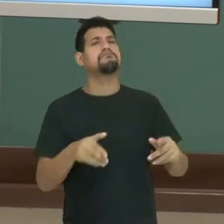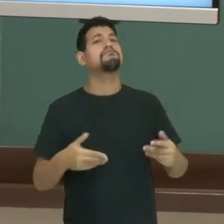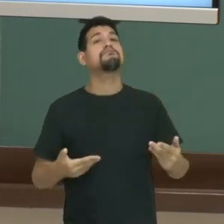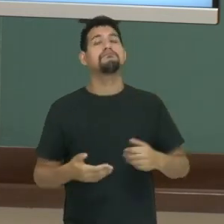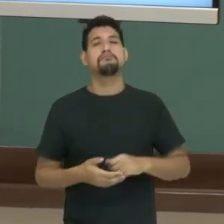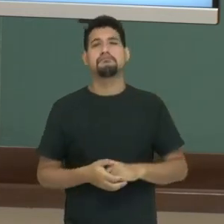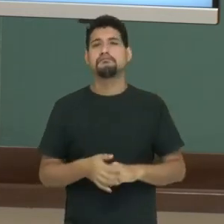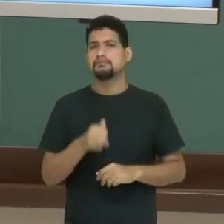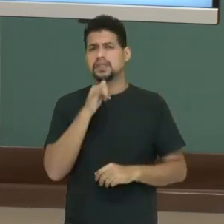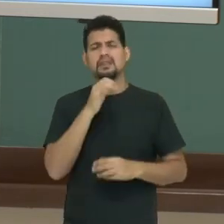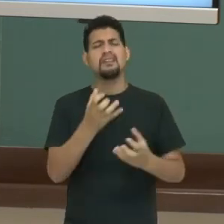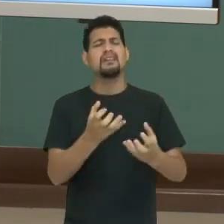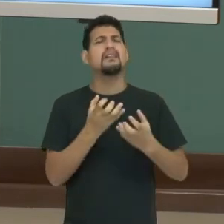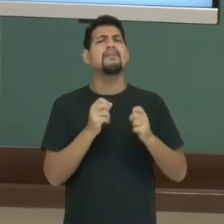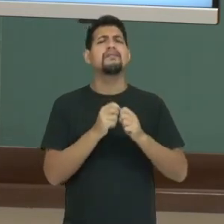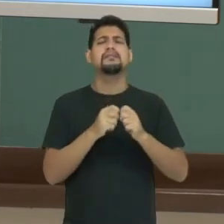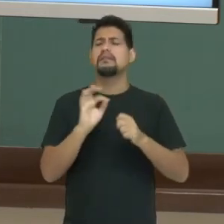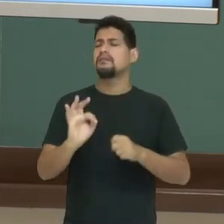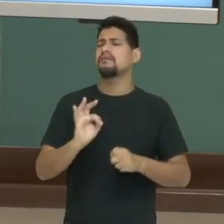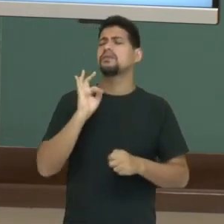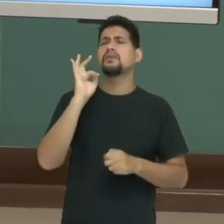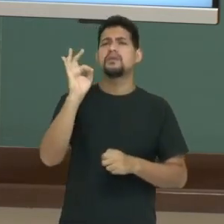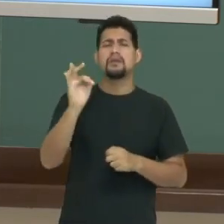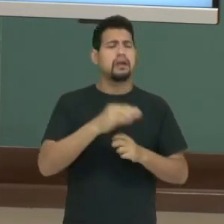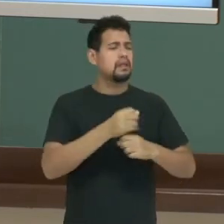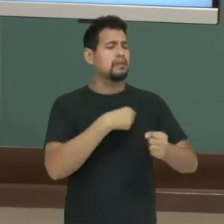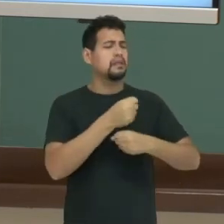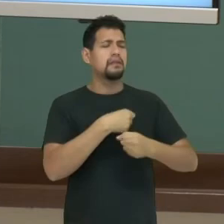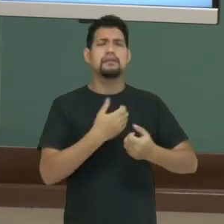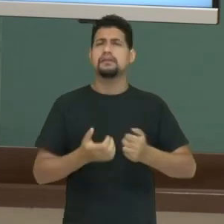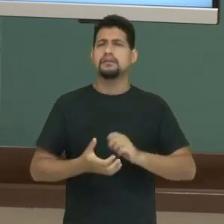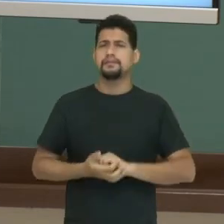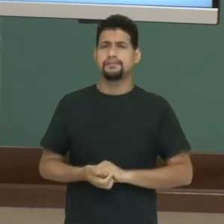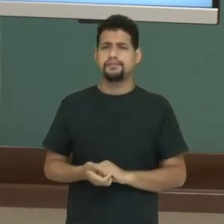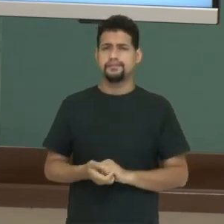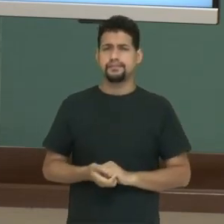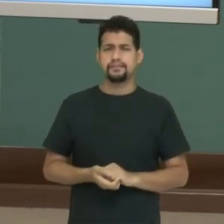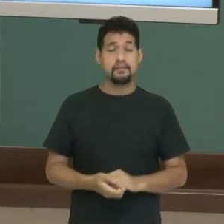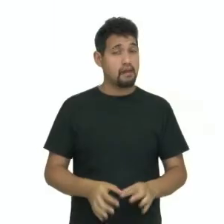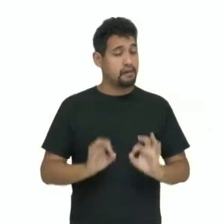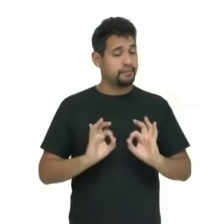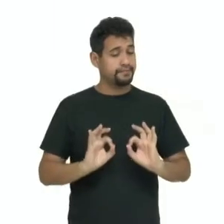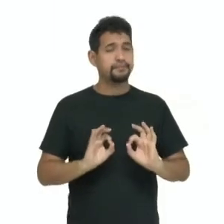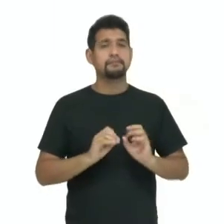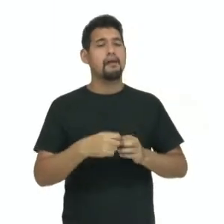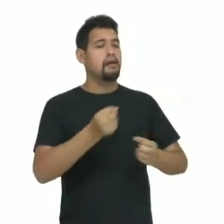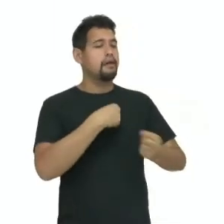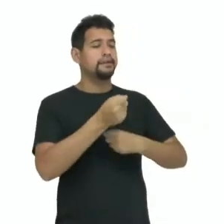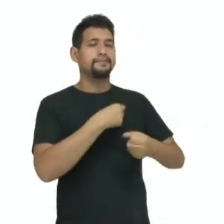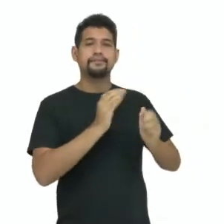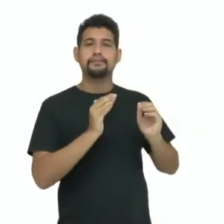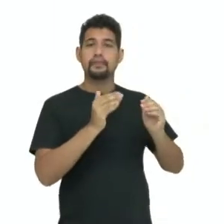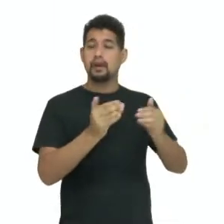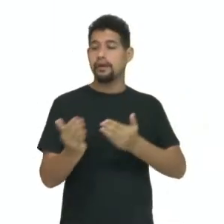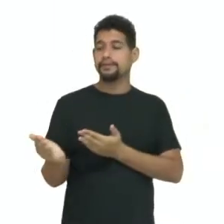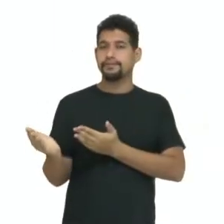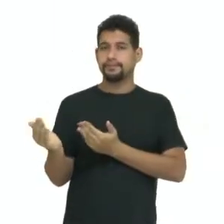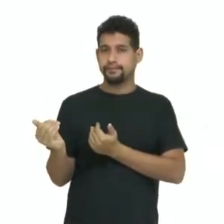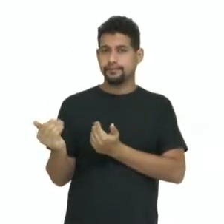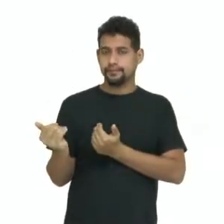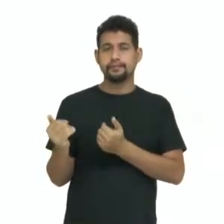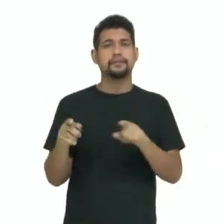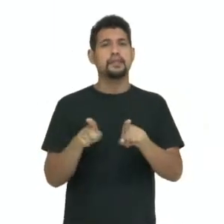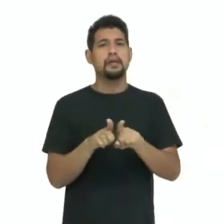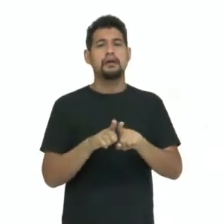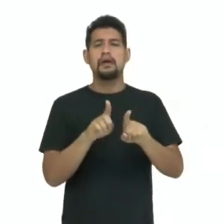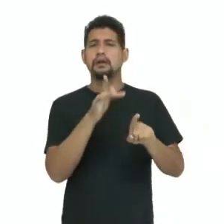objetivo que se pretende ao fazer essa entrevista? Certo, a entrevista é direcionada para adolescentes e